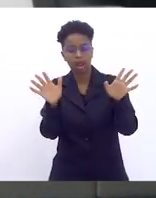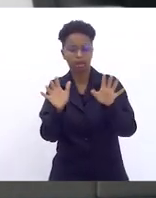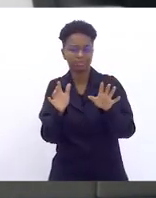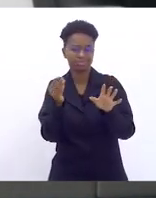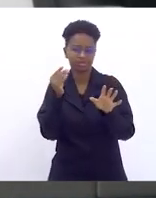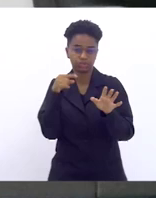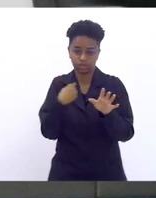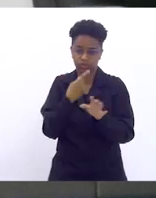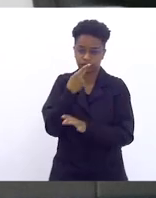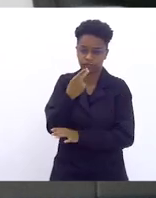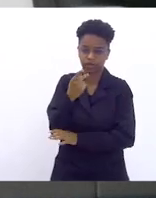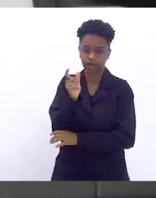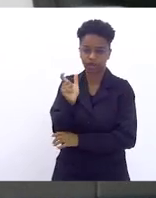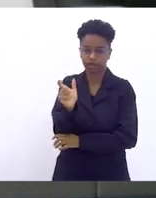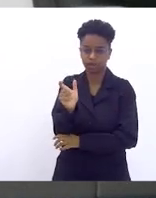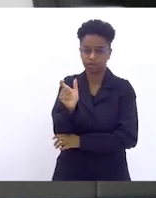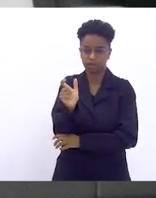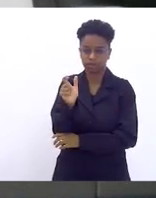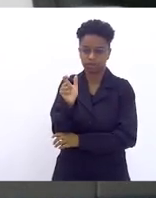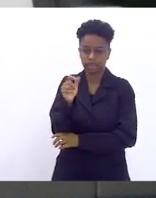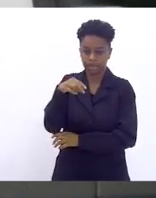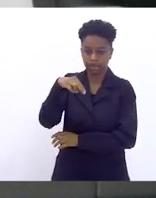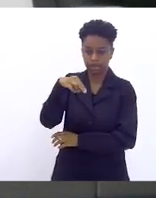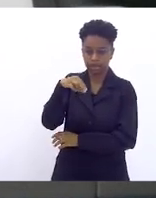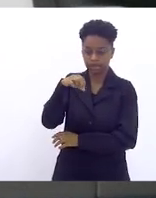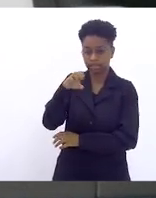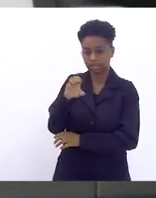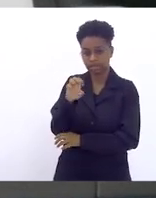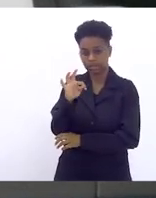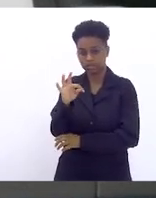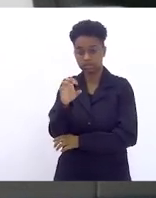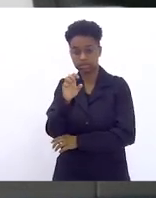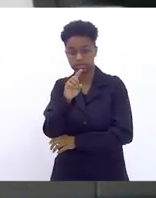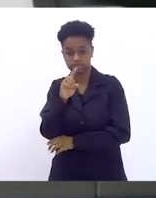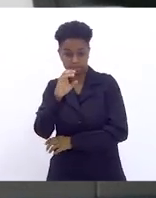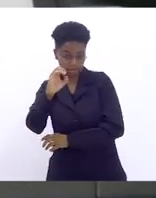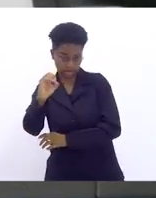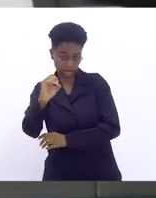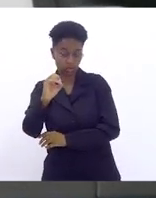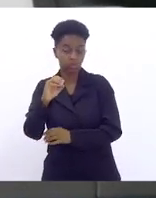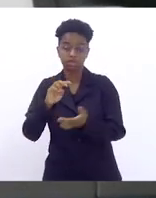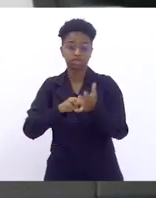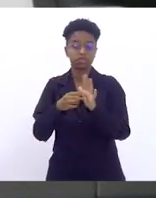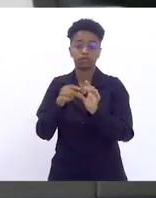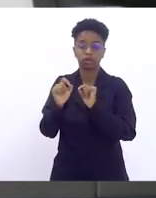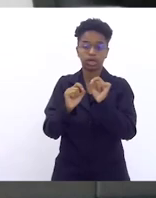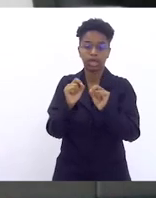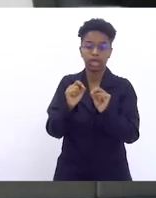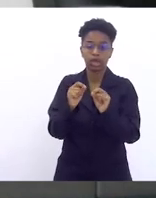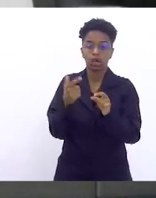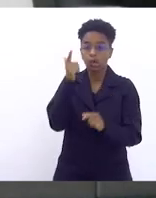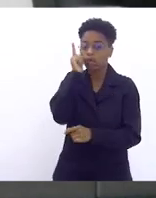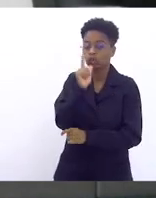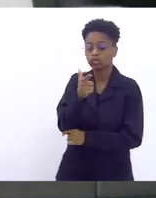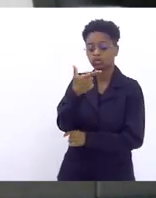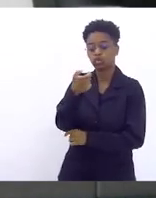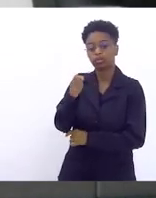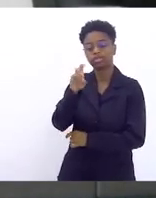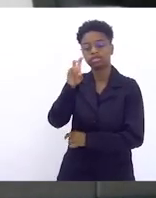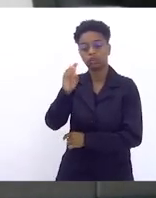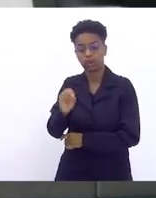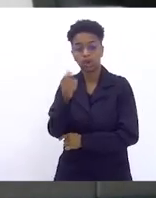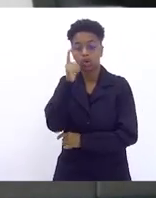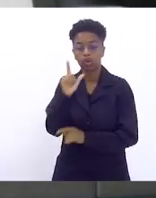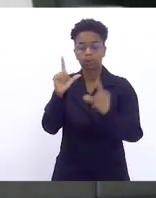a gente chama de netezeiro né que seria chegar ao fim em 2050 com a compensação e